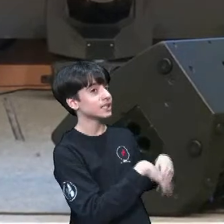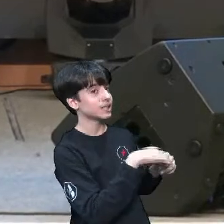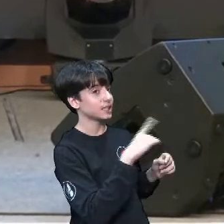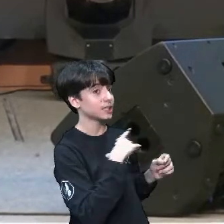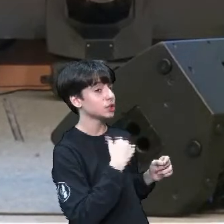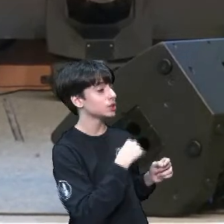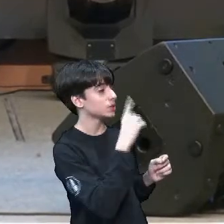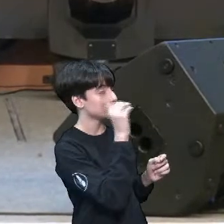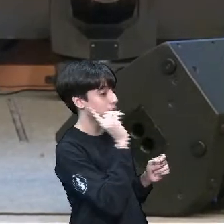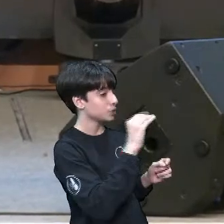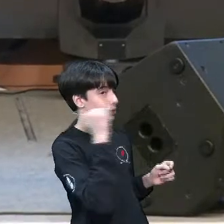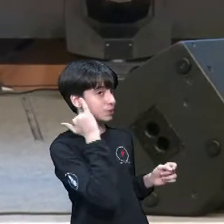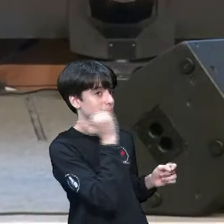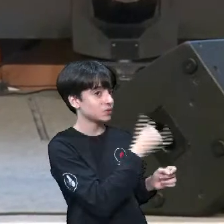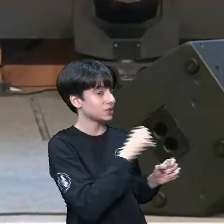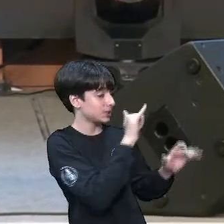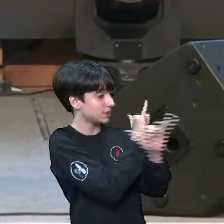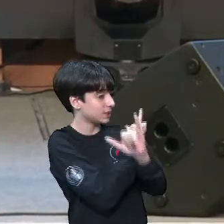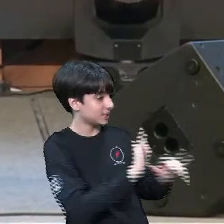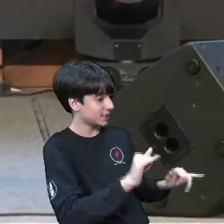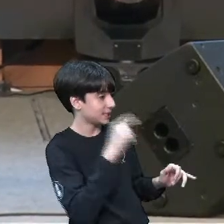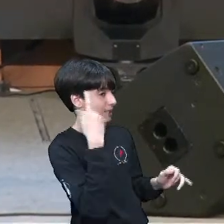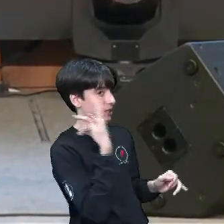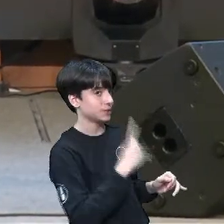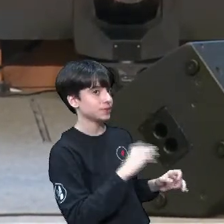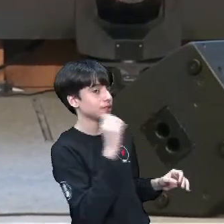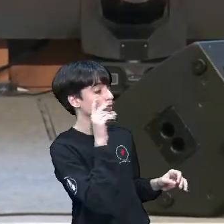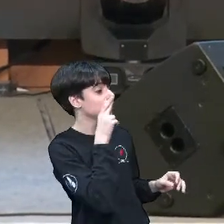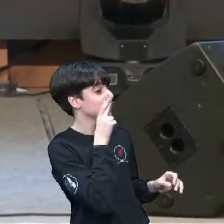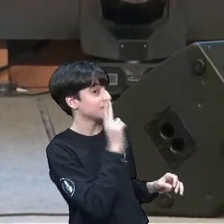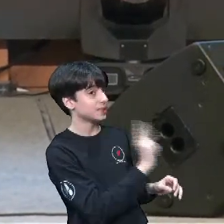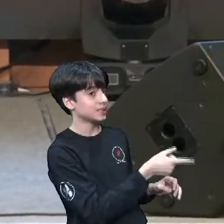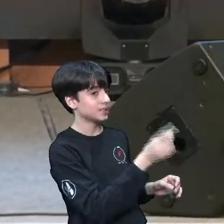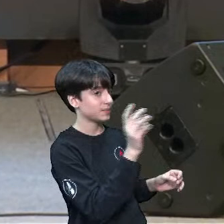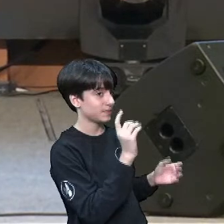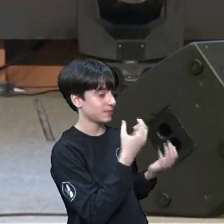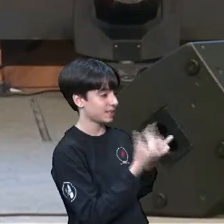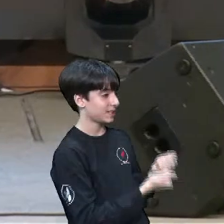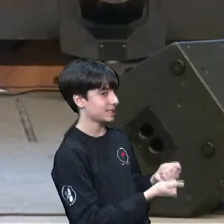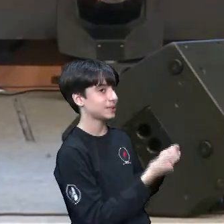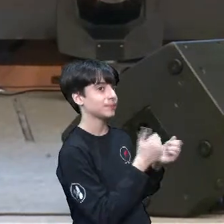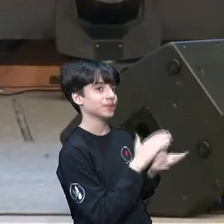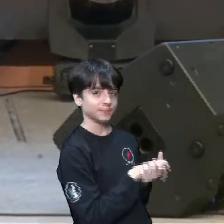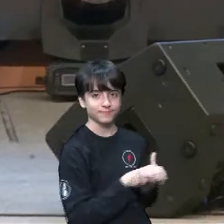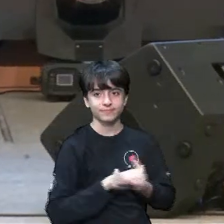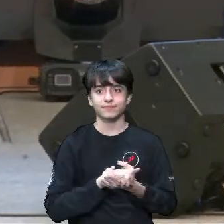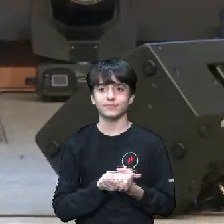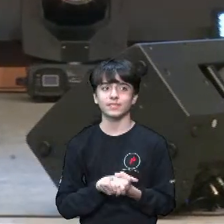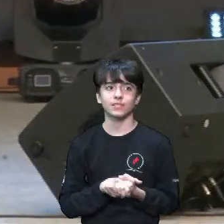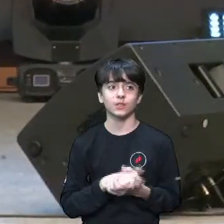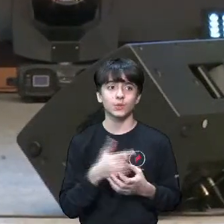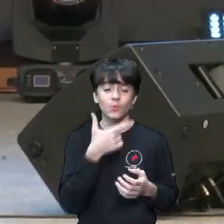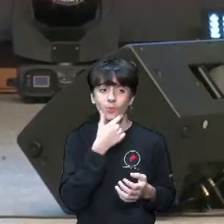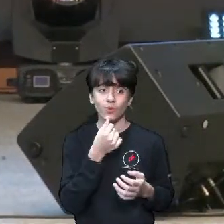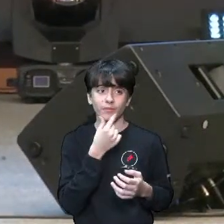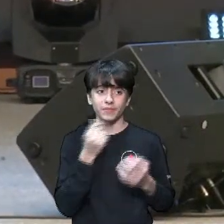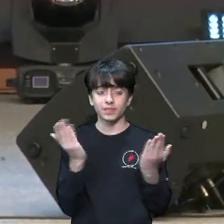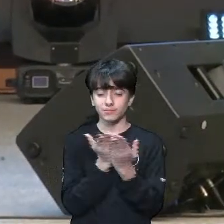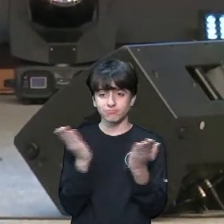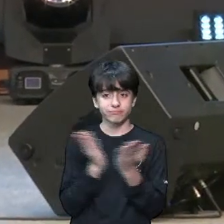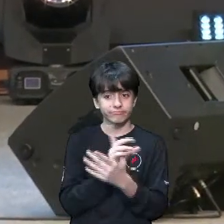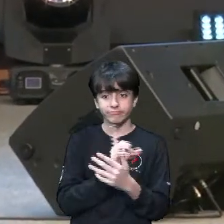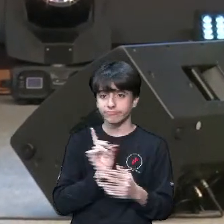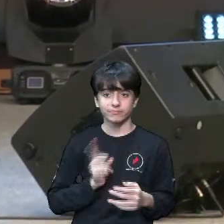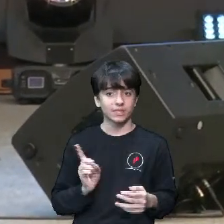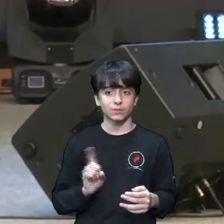que as suas ofertas chegaram diante de Deus, Deus recebeu a sua oferta. Irmão, e o cara nem era crente ainda. Ele nem